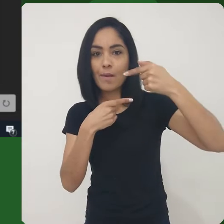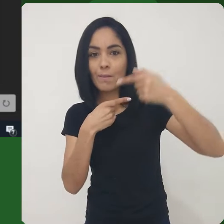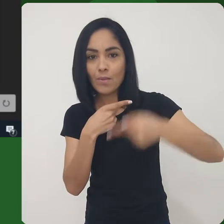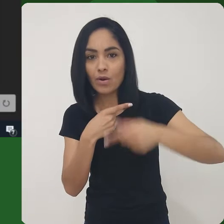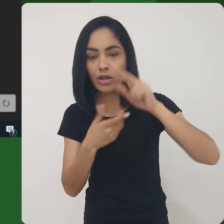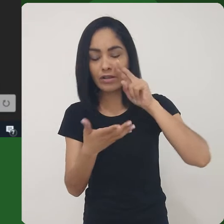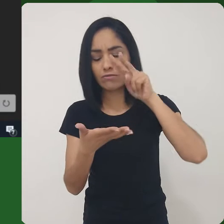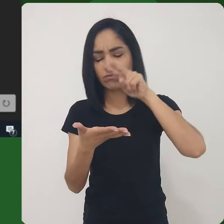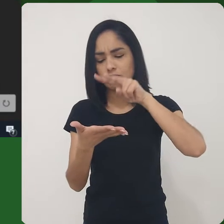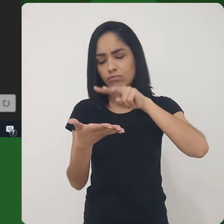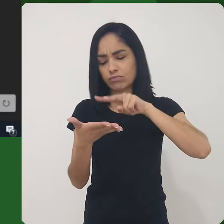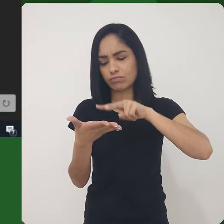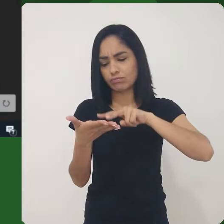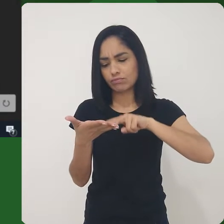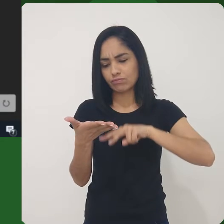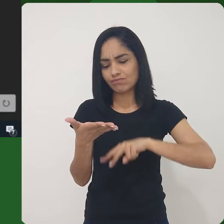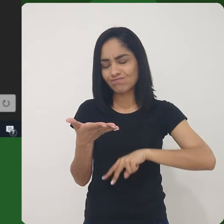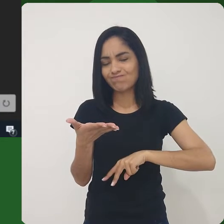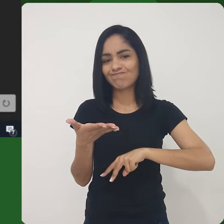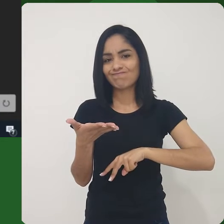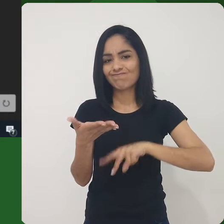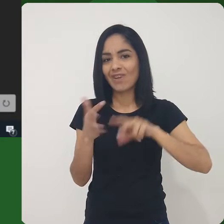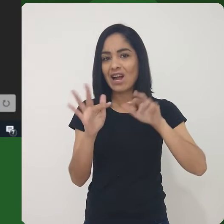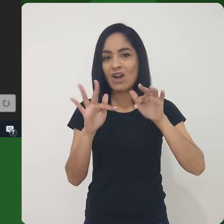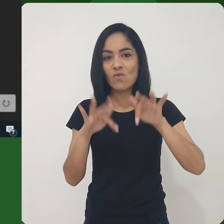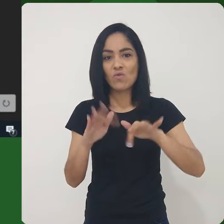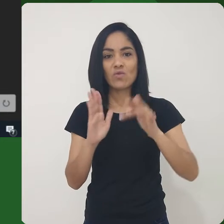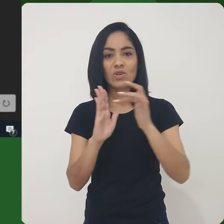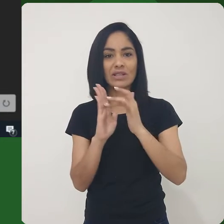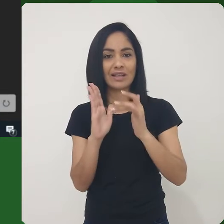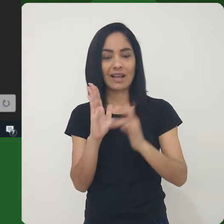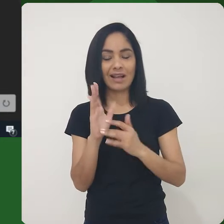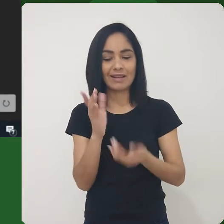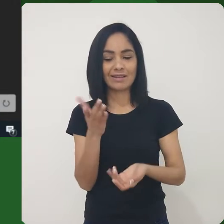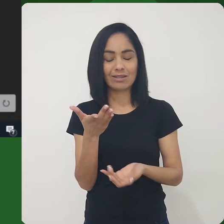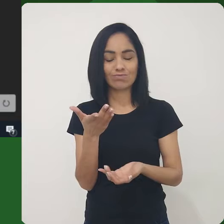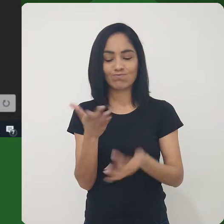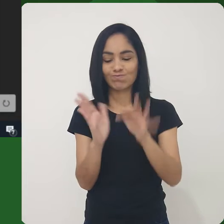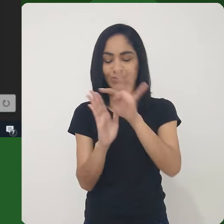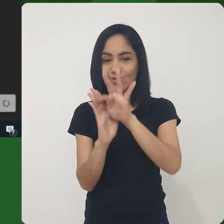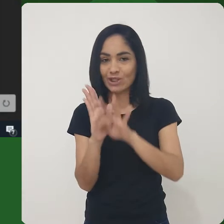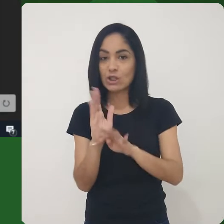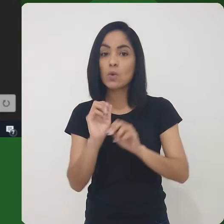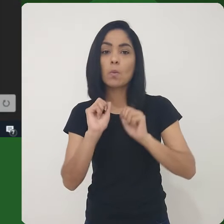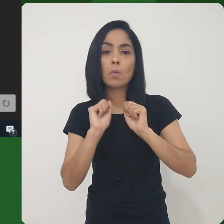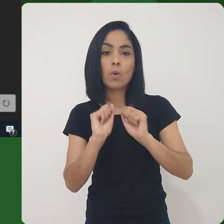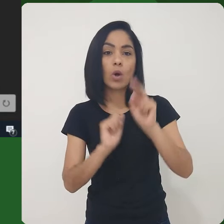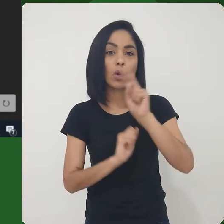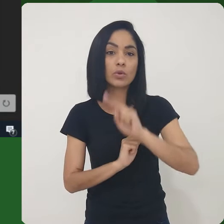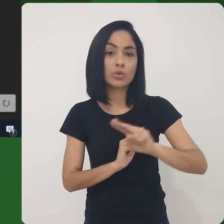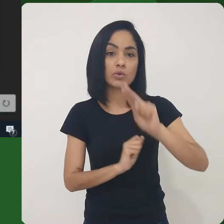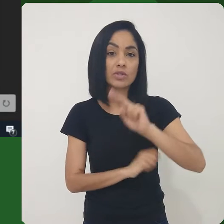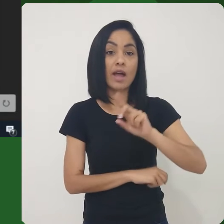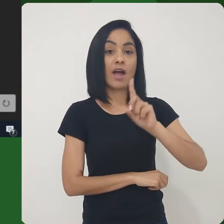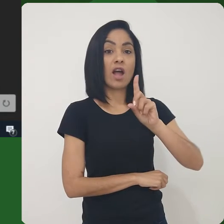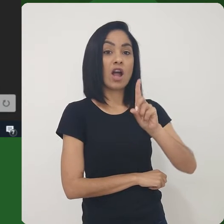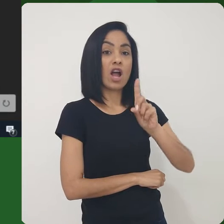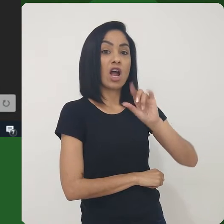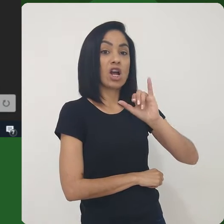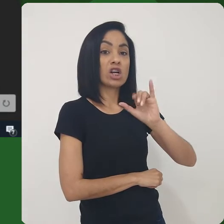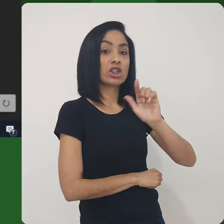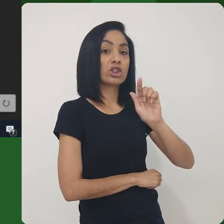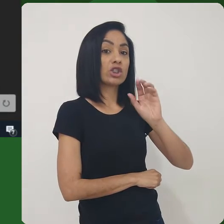identificado no momento de lavrar a ata da sua produção, pode usar a expressão